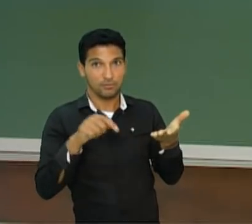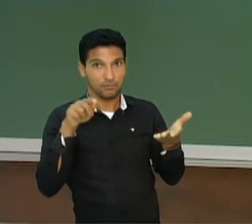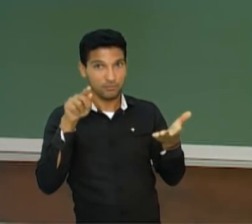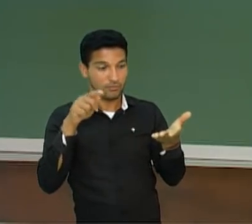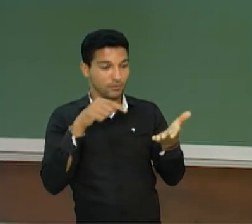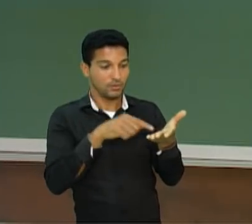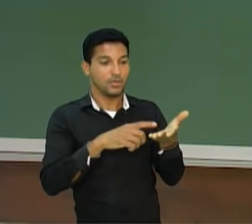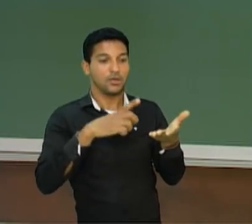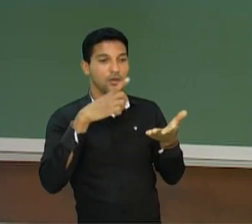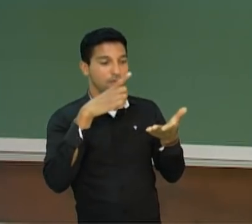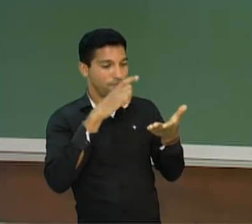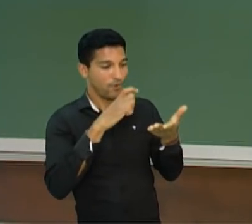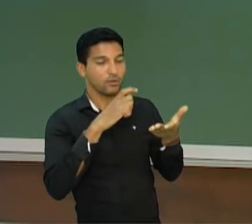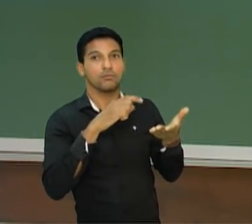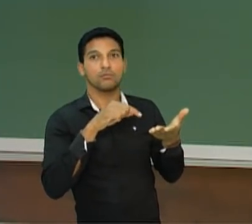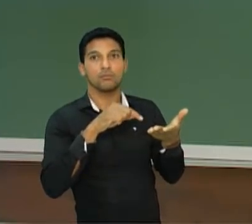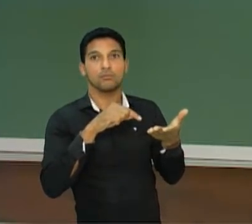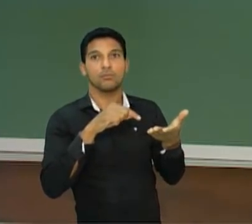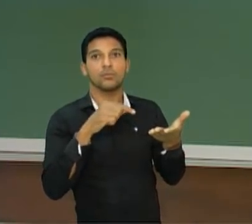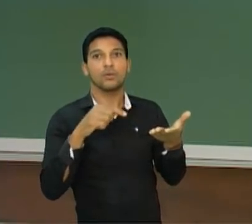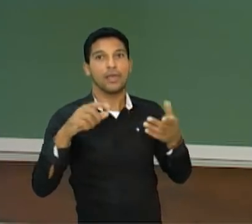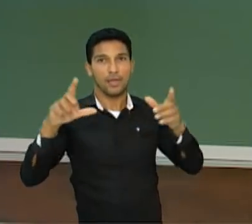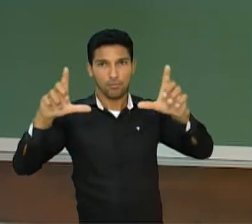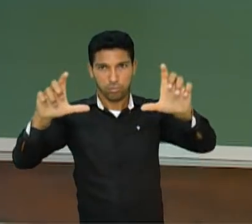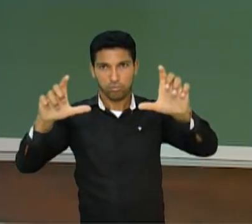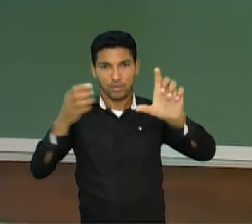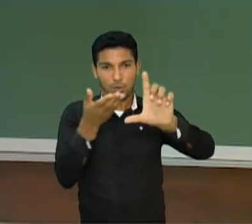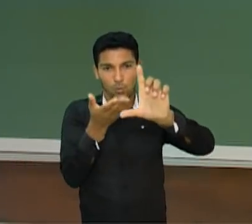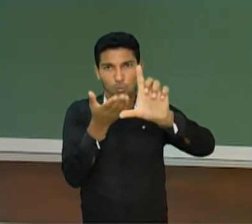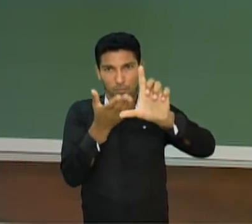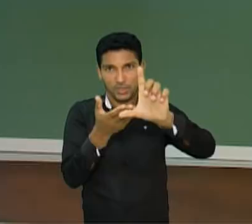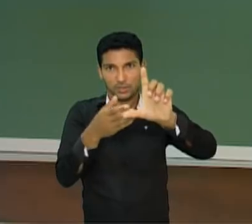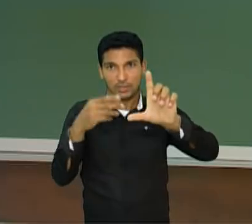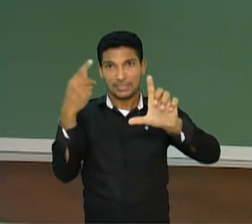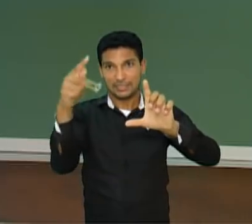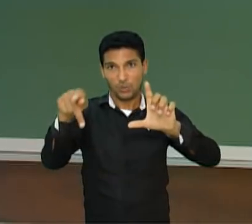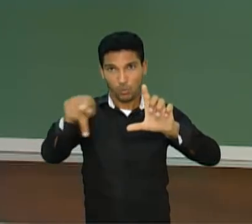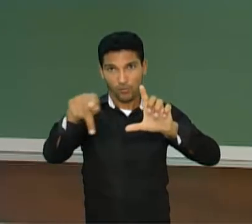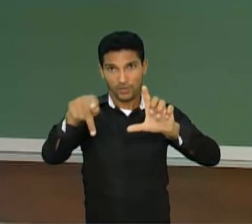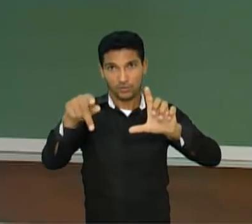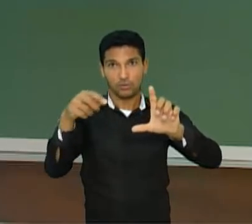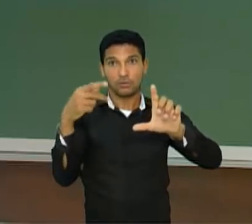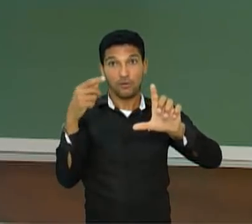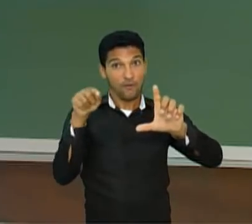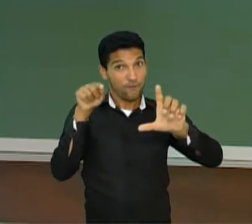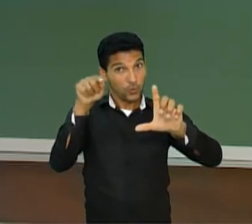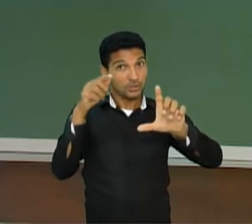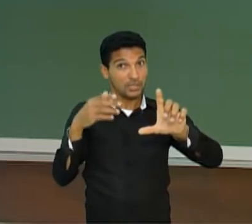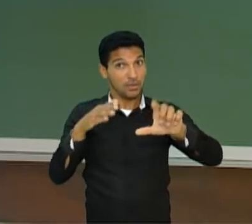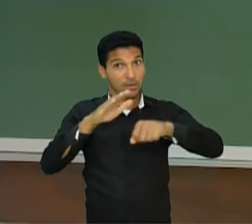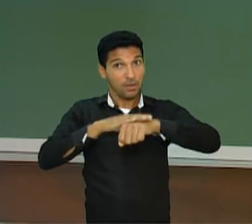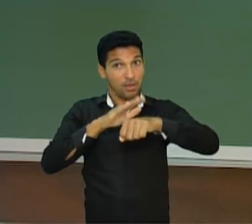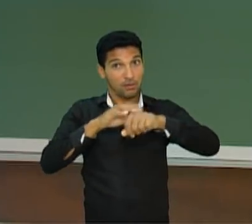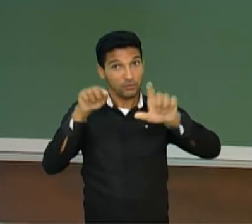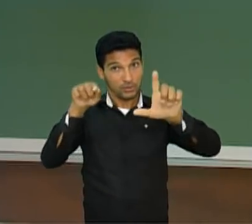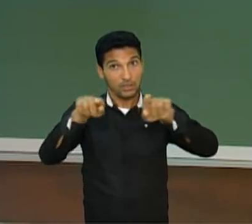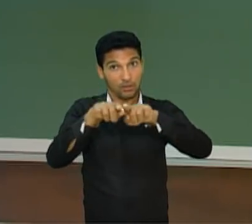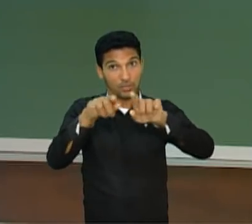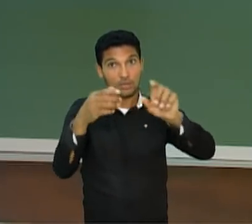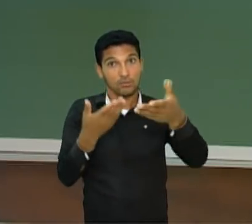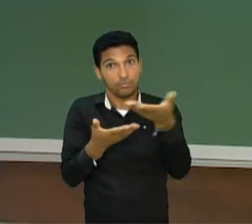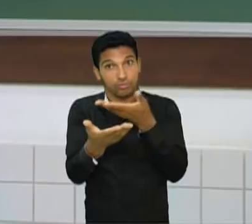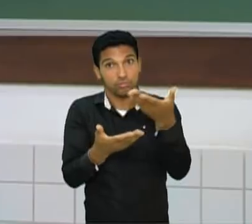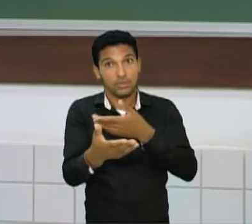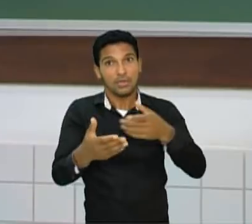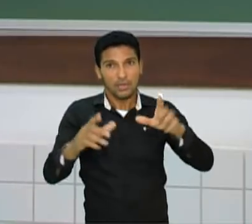Estamos aqui no prédio em que hoje é o Instituto Histórico Geográfico de Paranaguá. Porém,